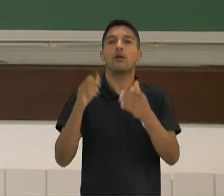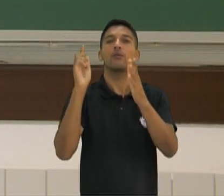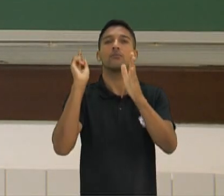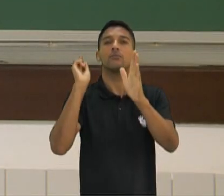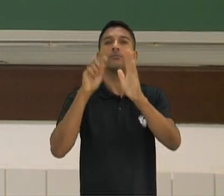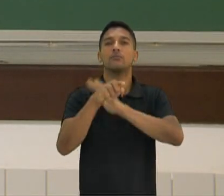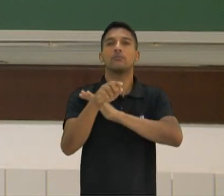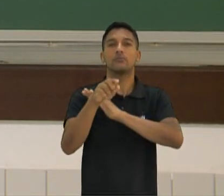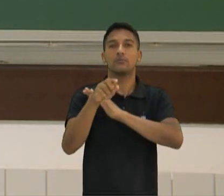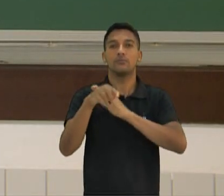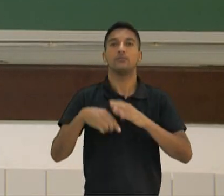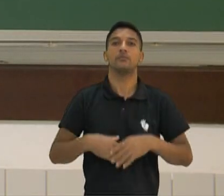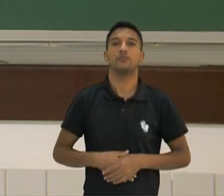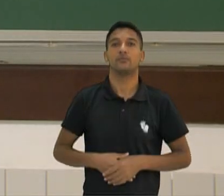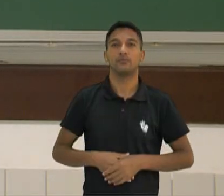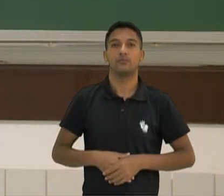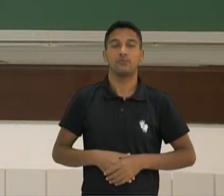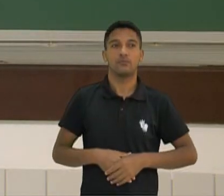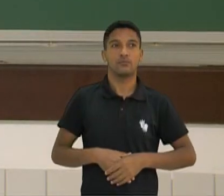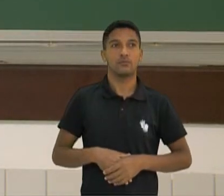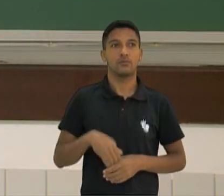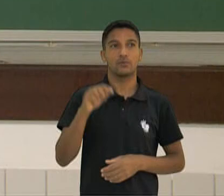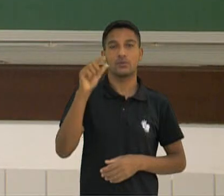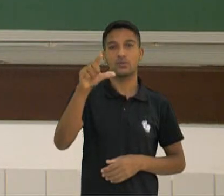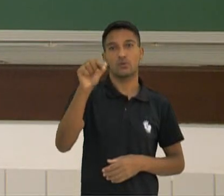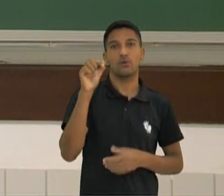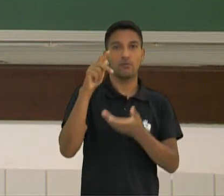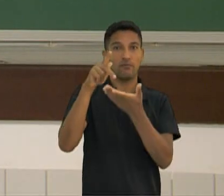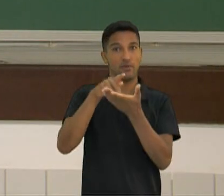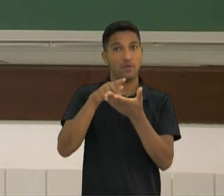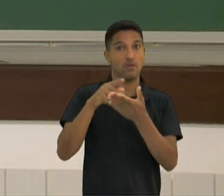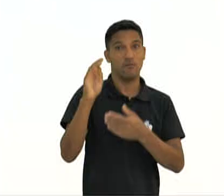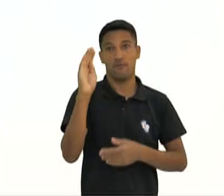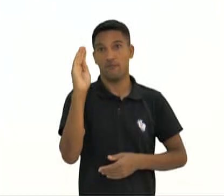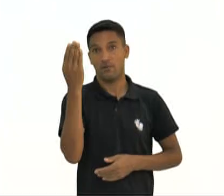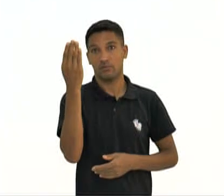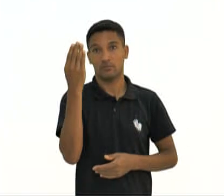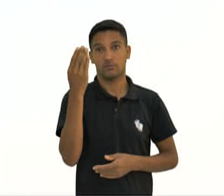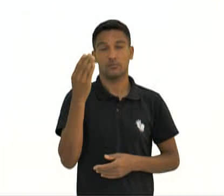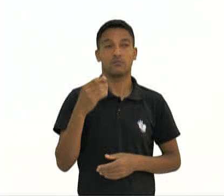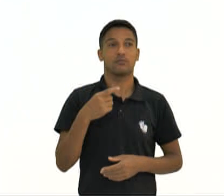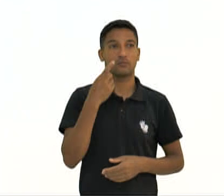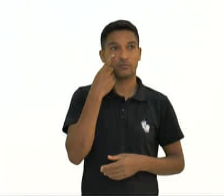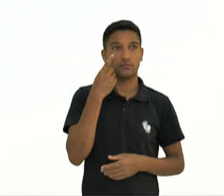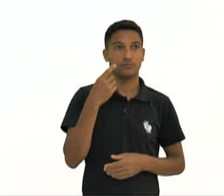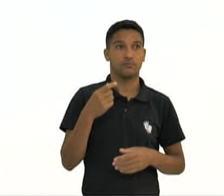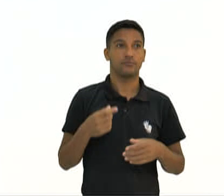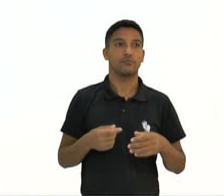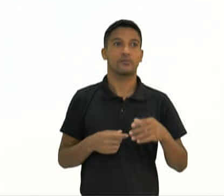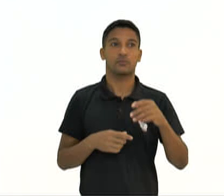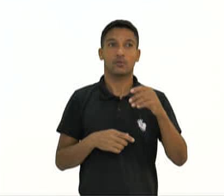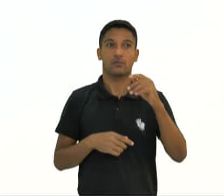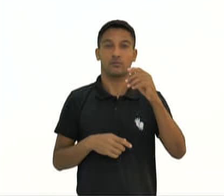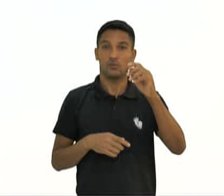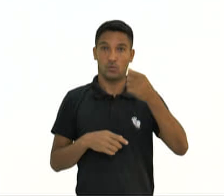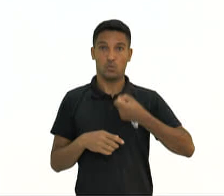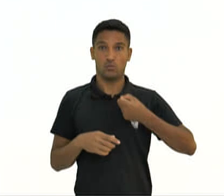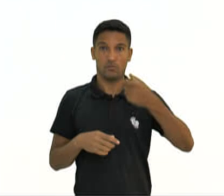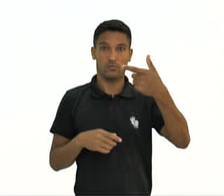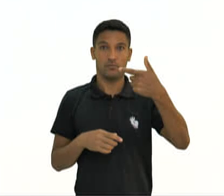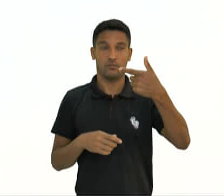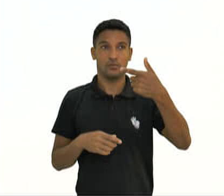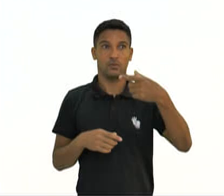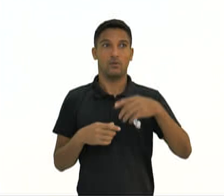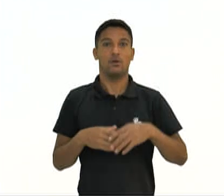para fazer as alternativas. Vocês vão marcar verdadeiro ou falso para as alternativas. Na primeira alternativa diz o seguinte: